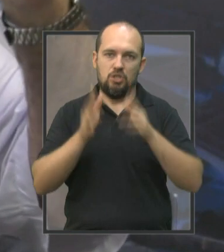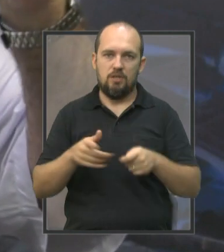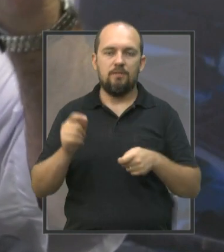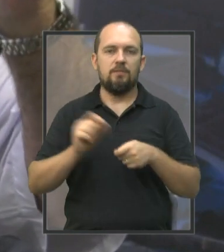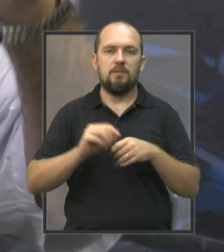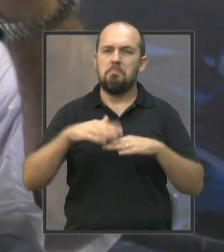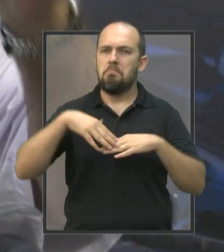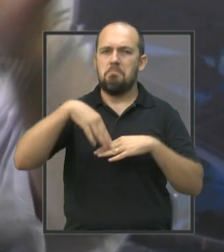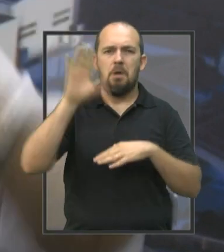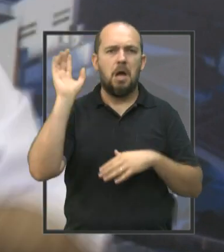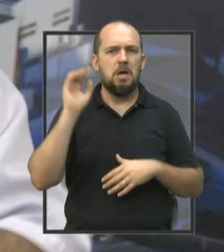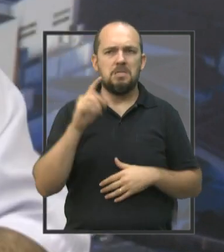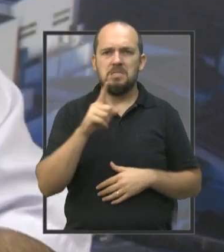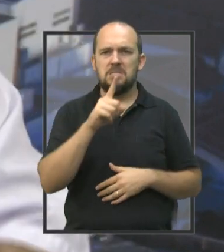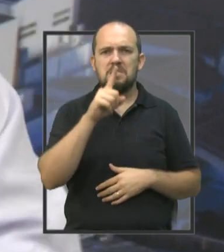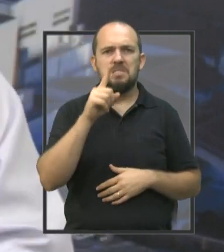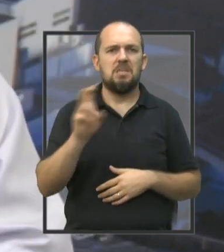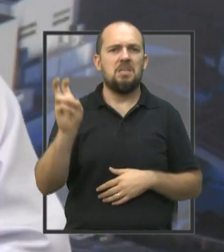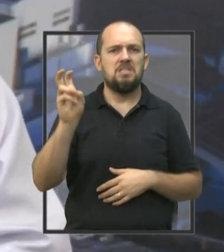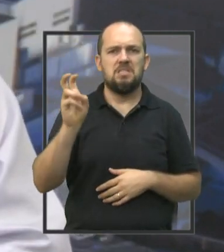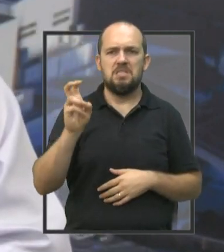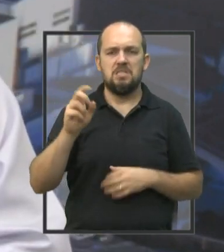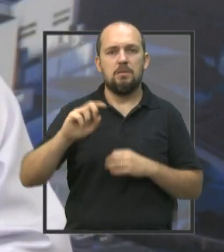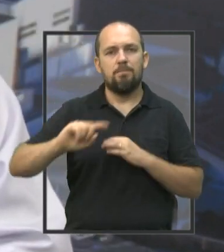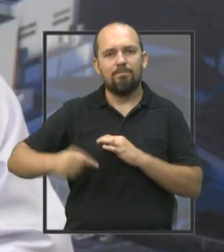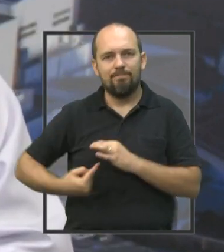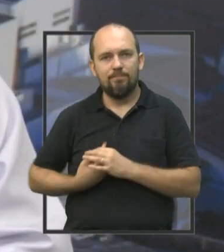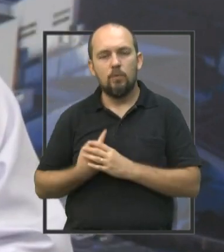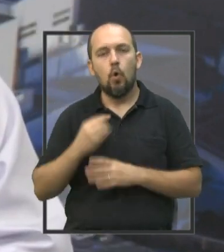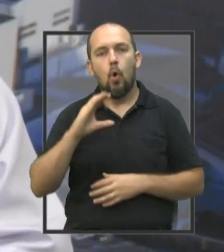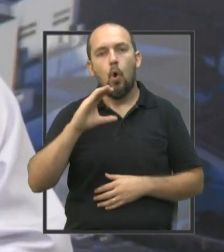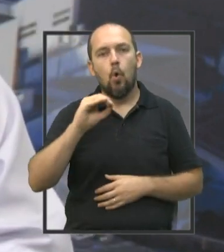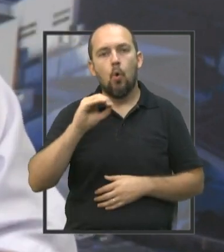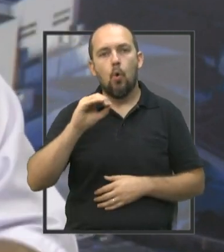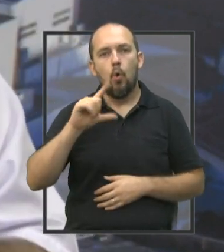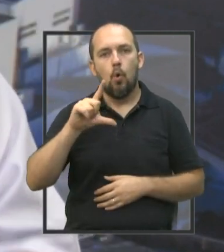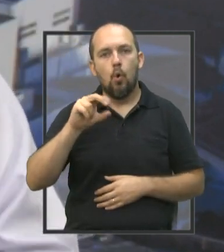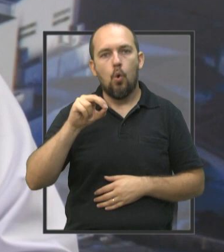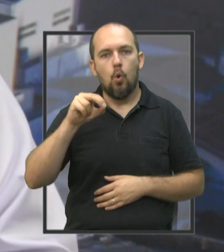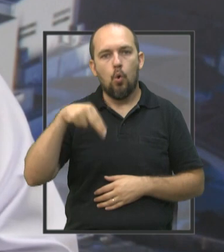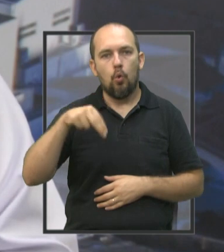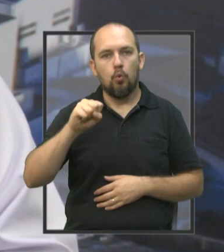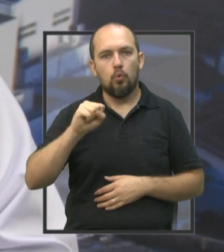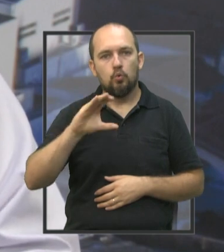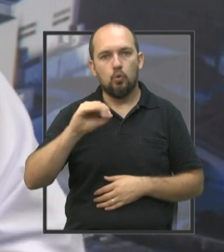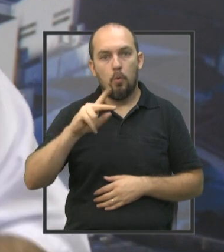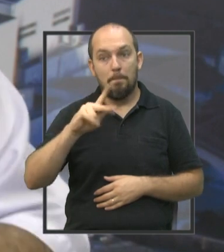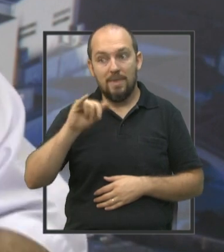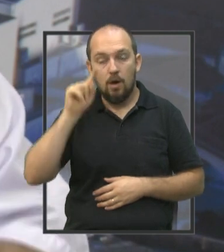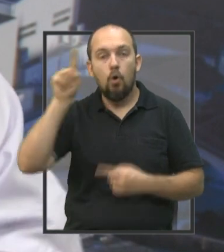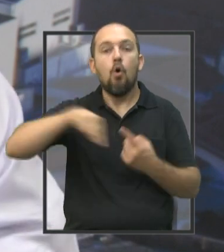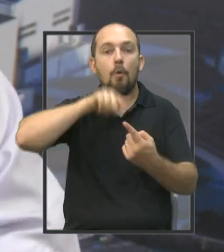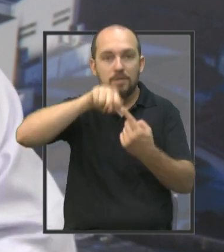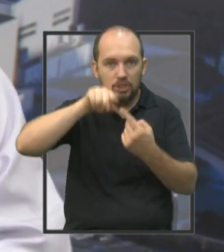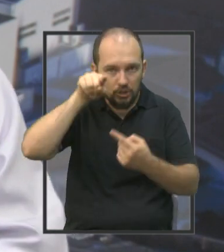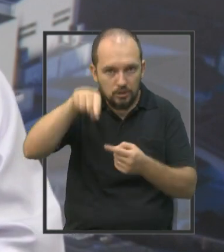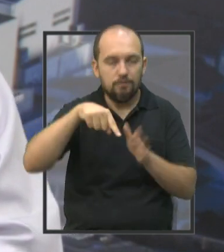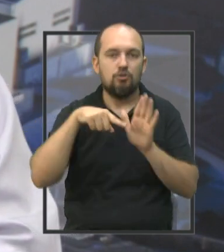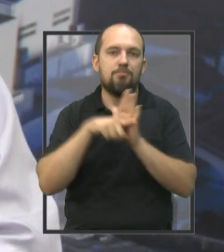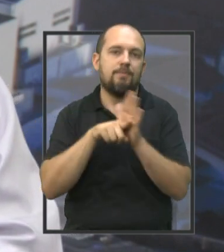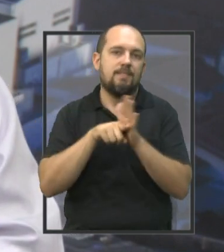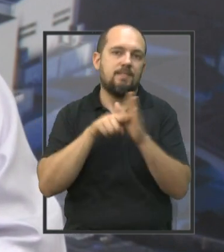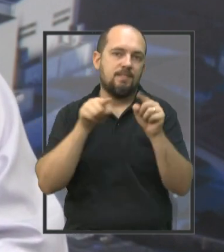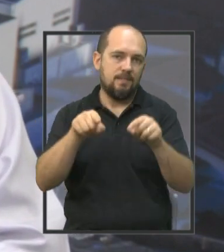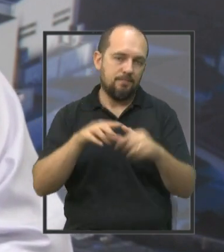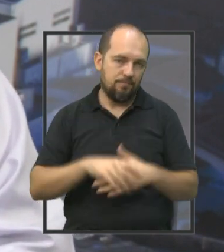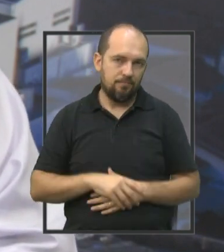mais de 15 colonoscopias com essa finalidade. Você entendeu?